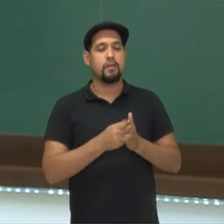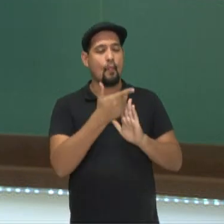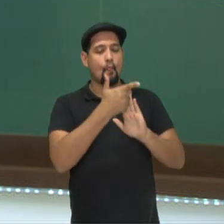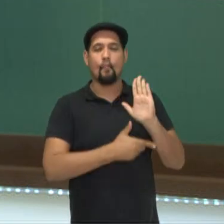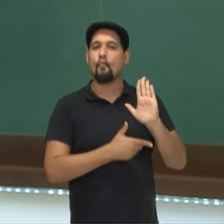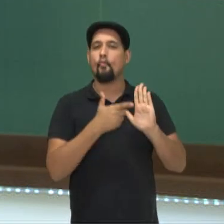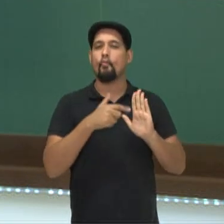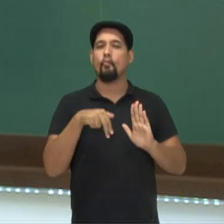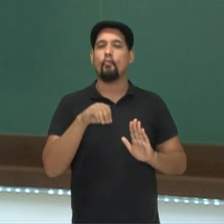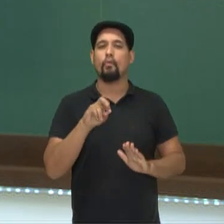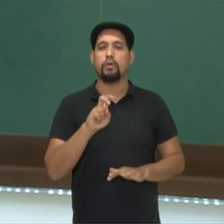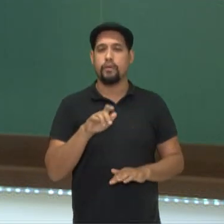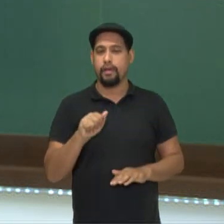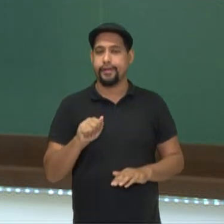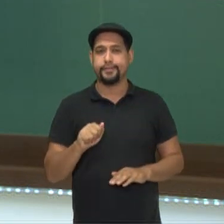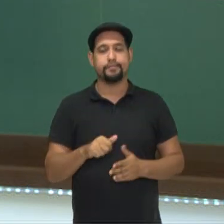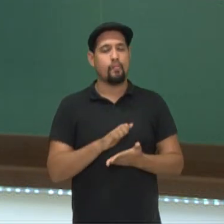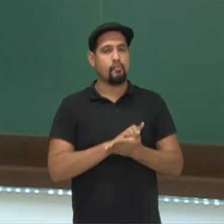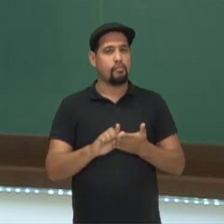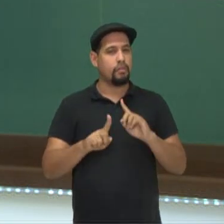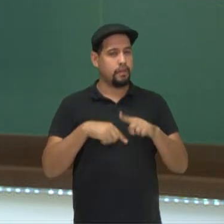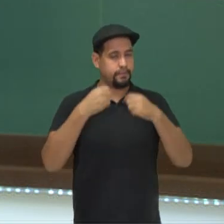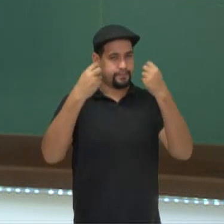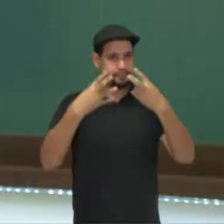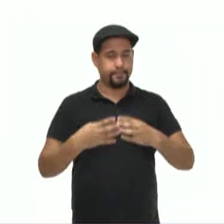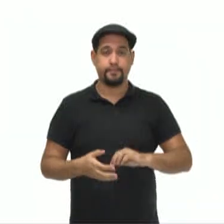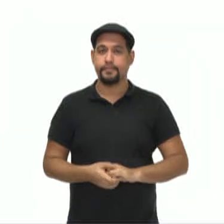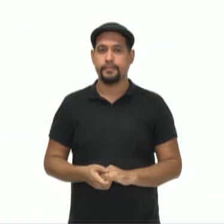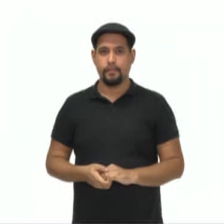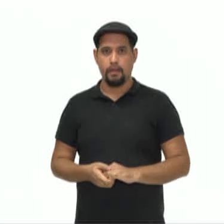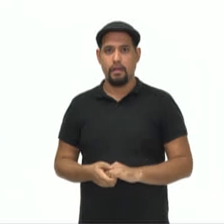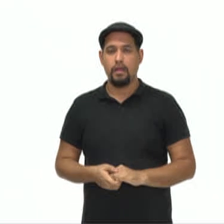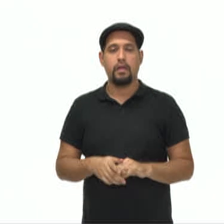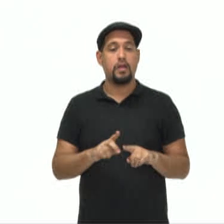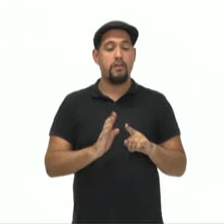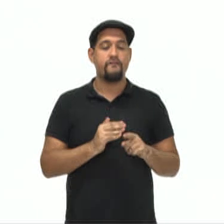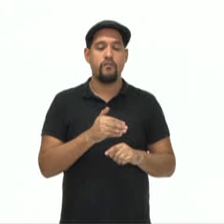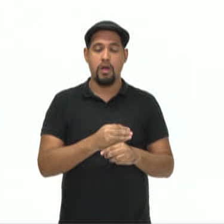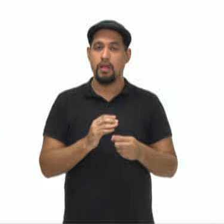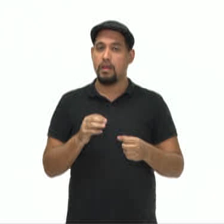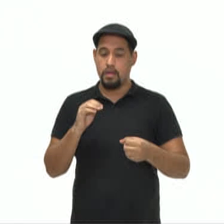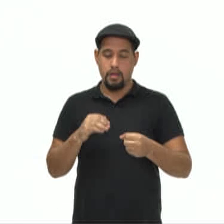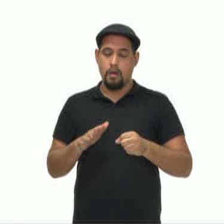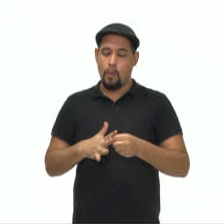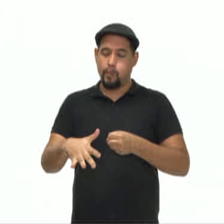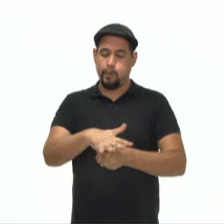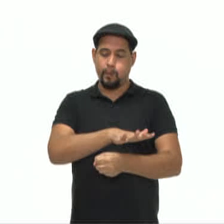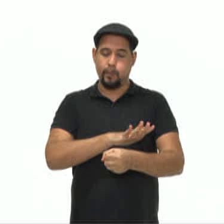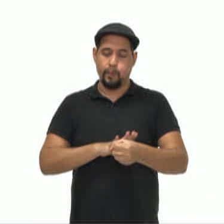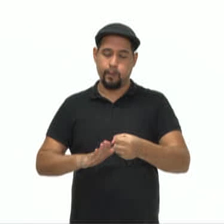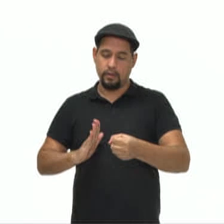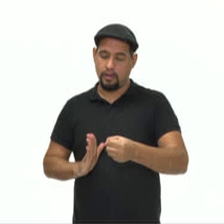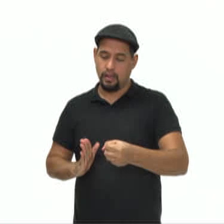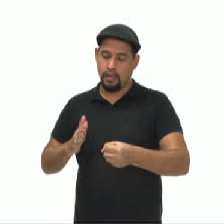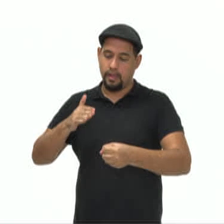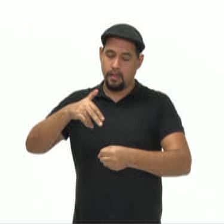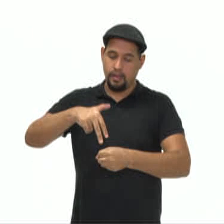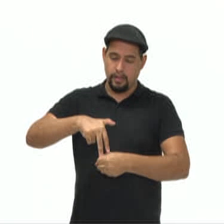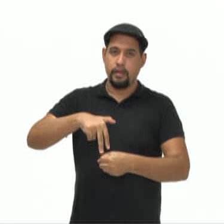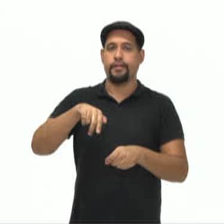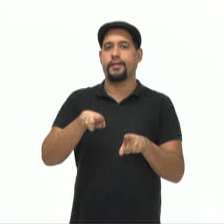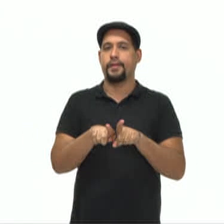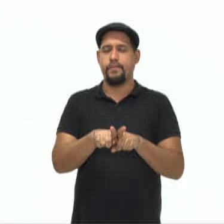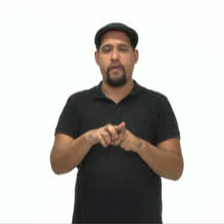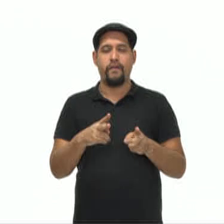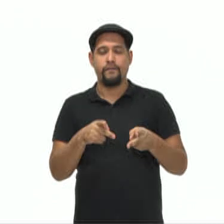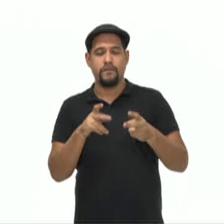limpeza na Noruega. Já vamos chegar nessa parte. Ele entrou na ilha disfarçado de policial, o que facilitou seu acesso